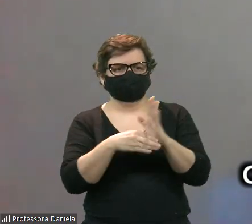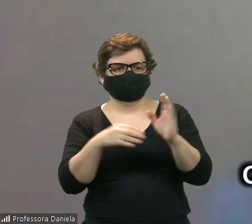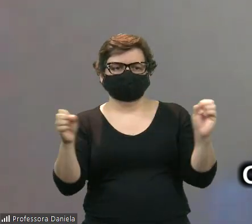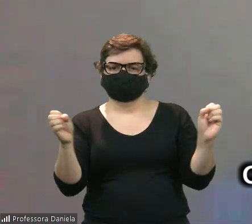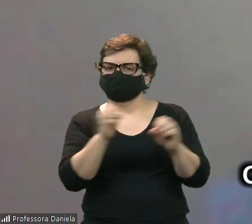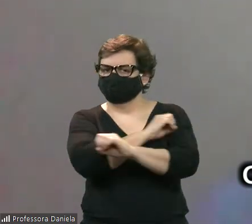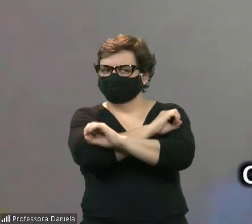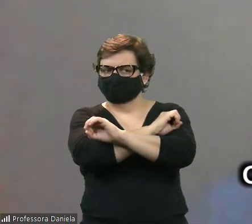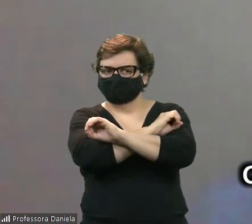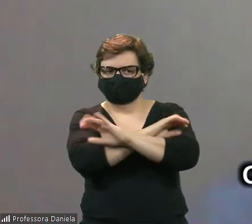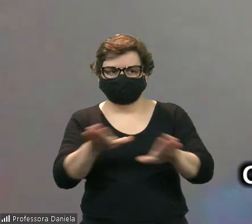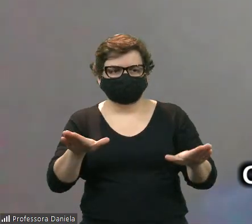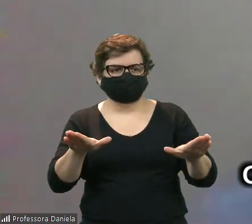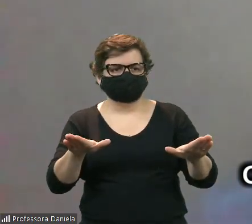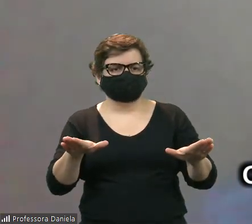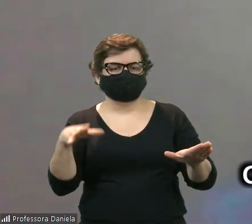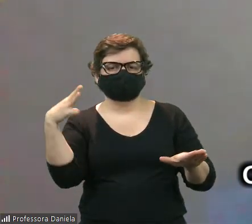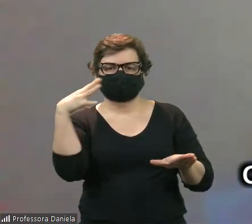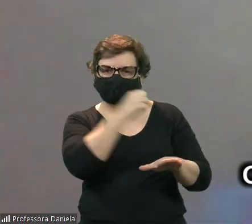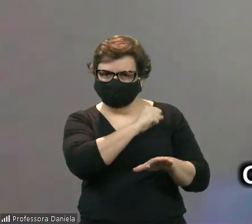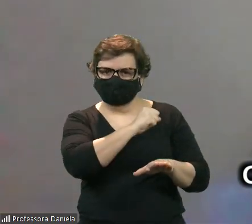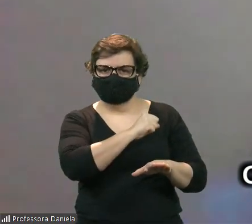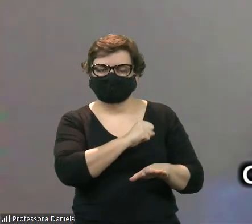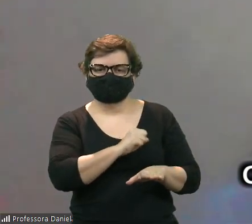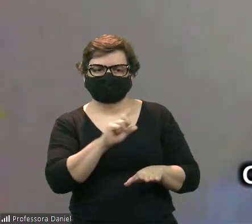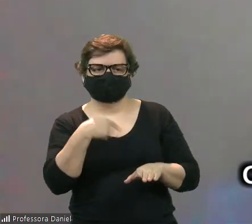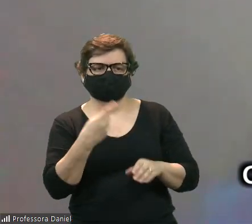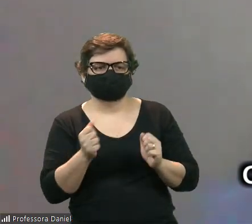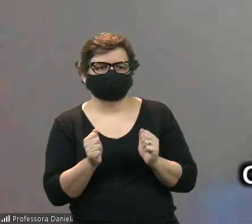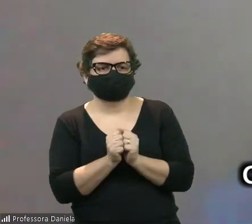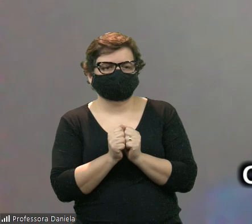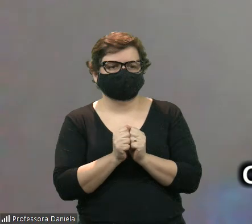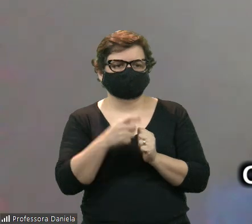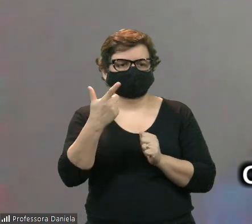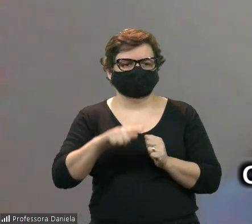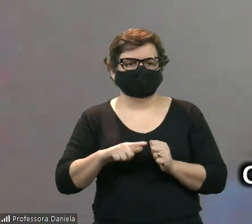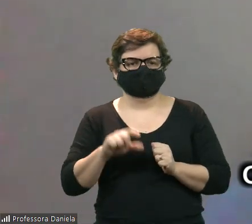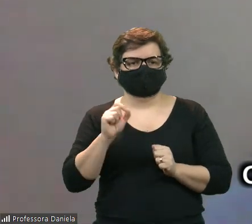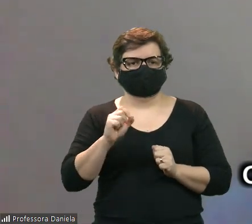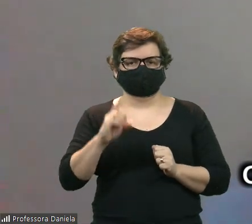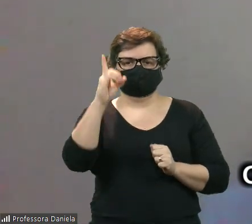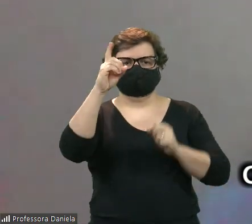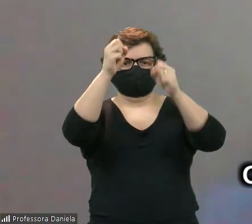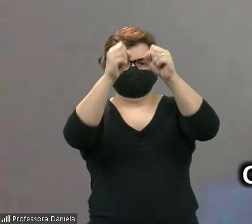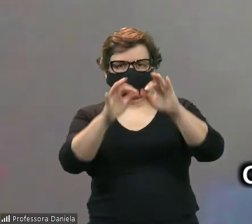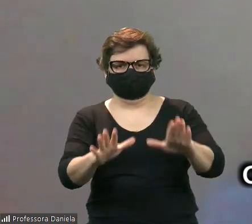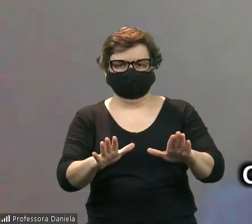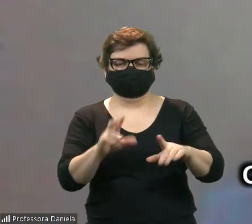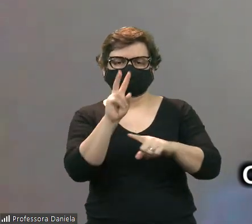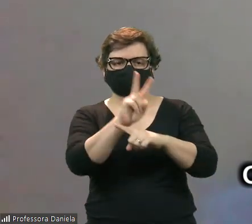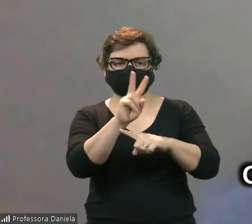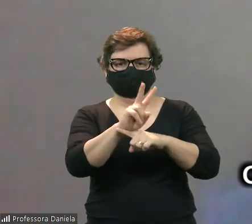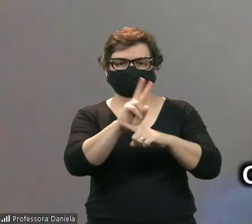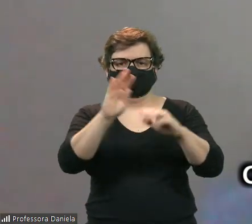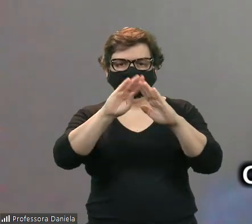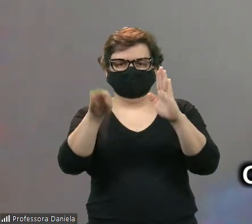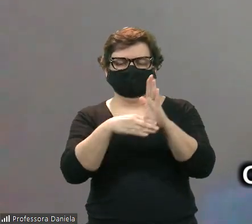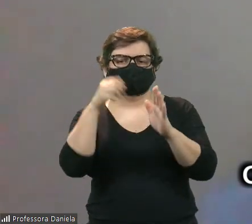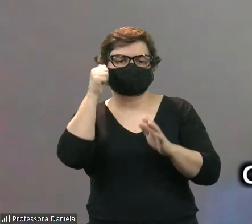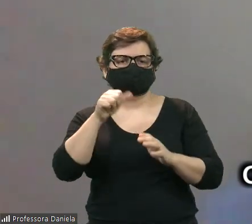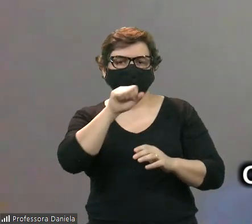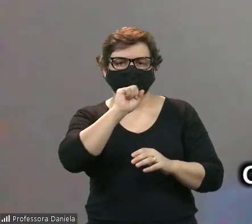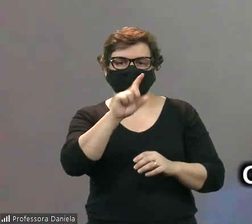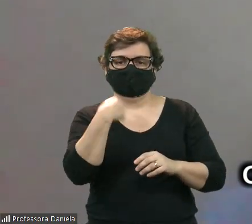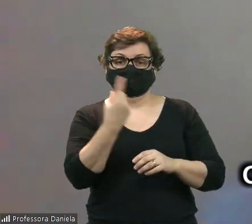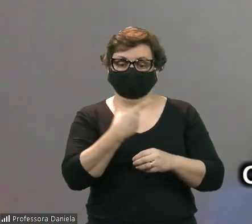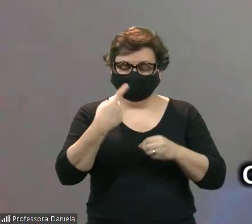que a gente vai poder estar junto novamente. E fica aí que Deus, né, abençoe e proteja todas as mães, não só da